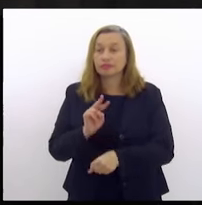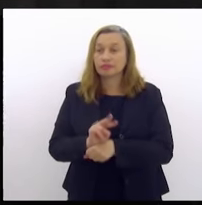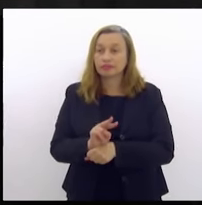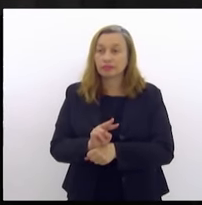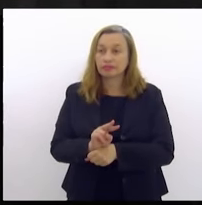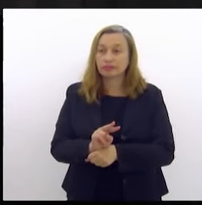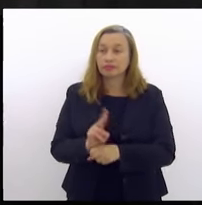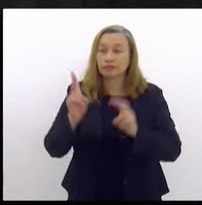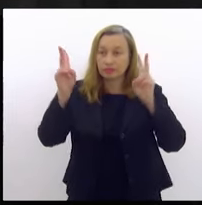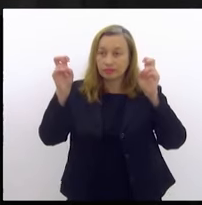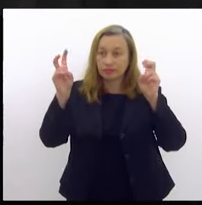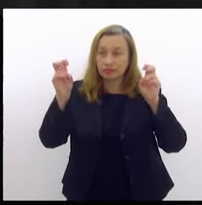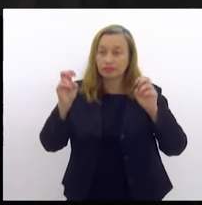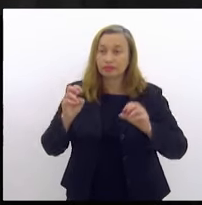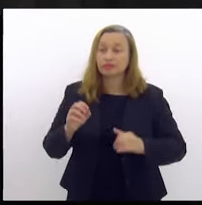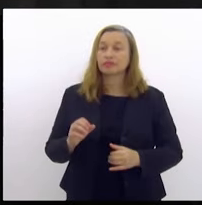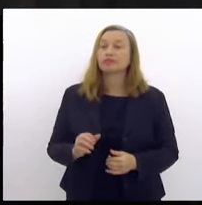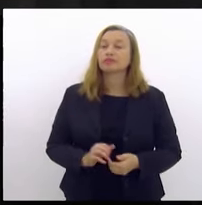situações jurídicas